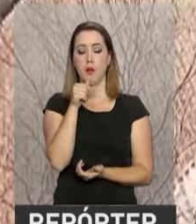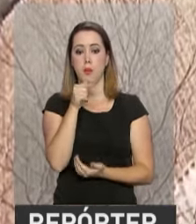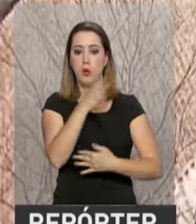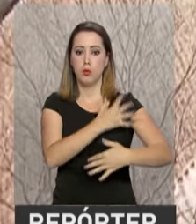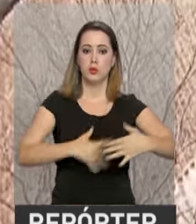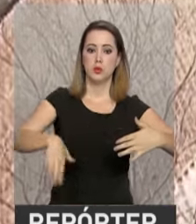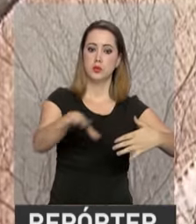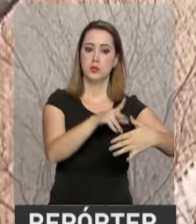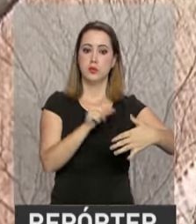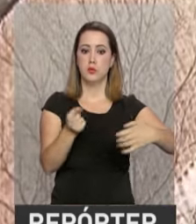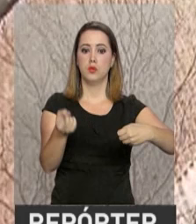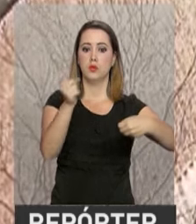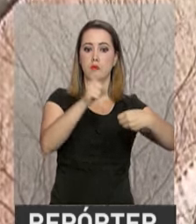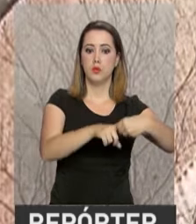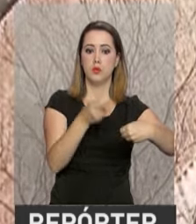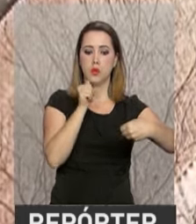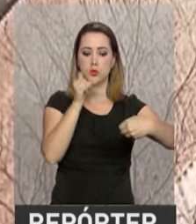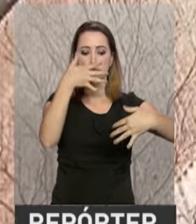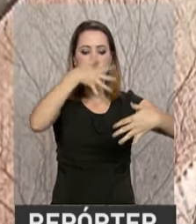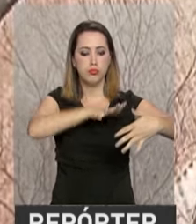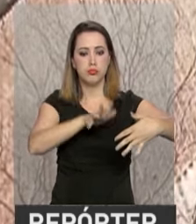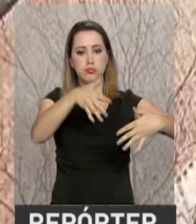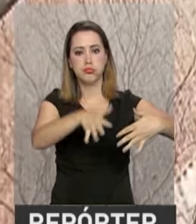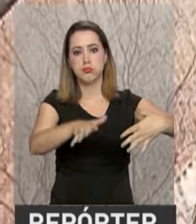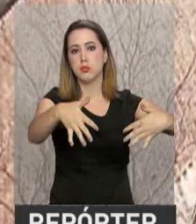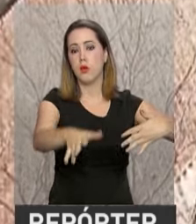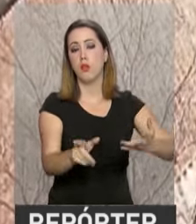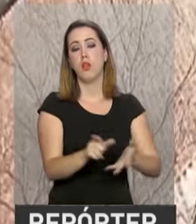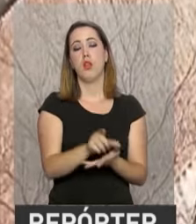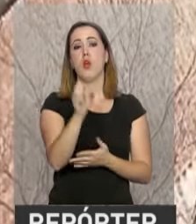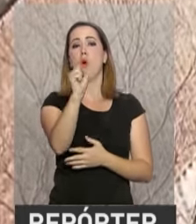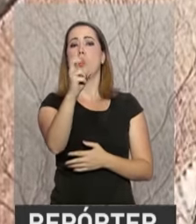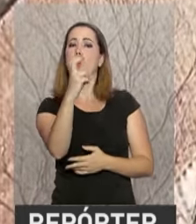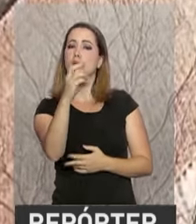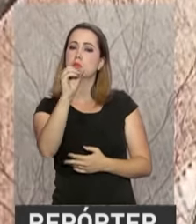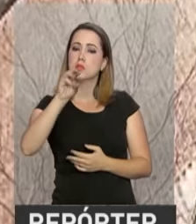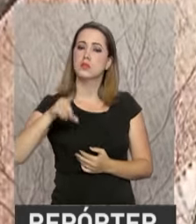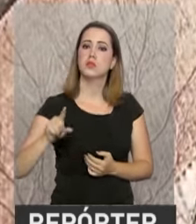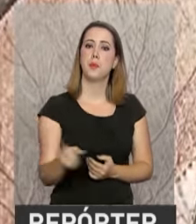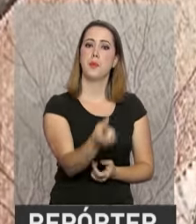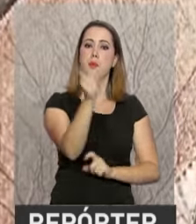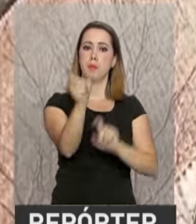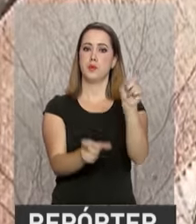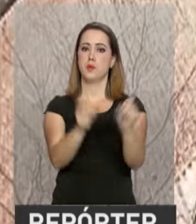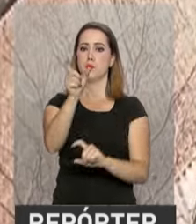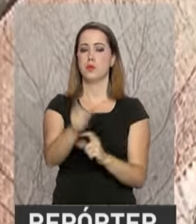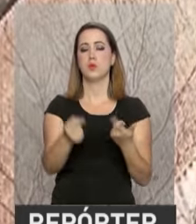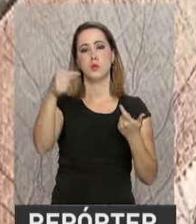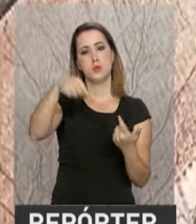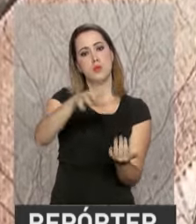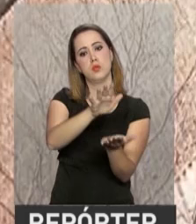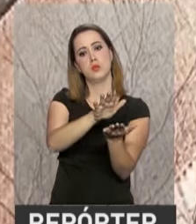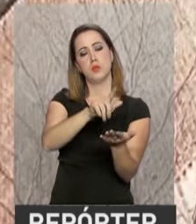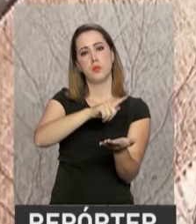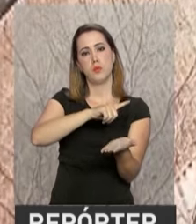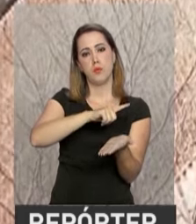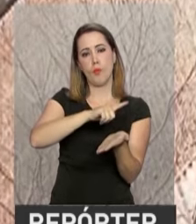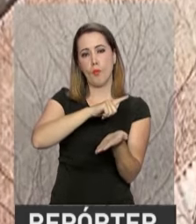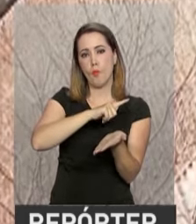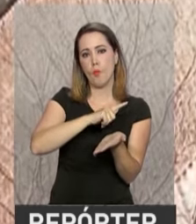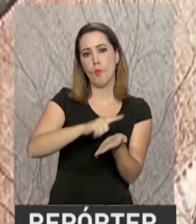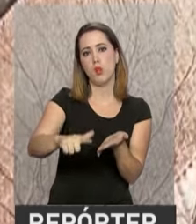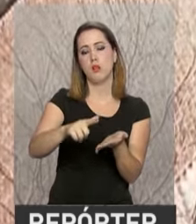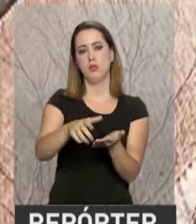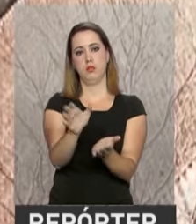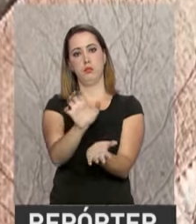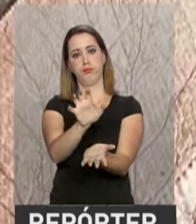a abastecer com água uma população estimada em 850.000 pessoas no Agreste Pernambucano para isso o presidente